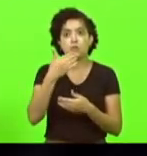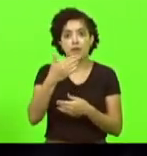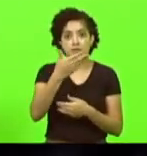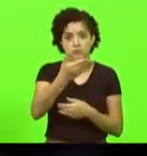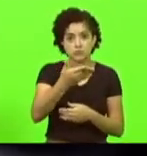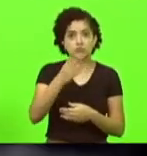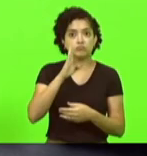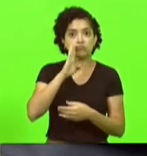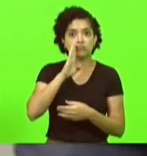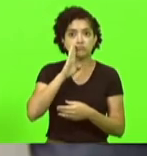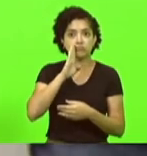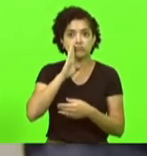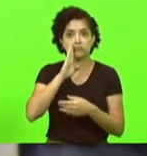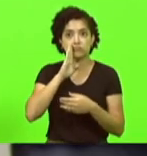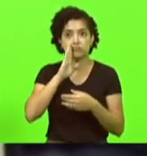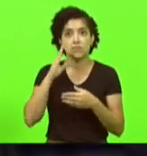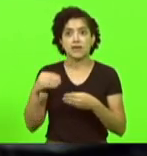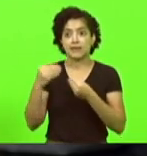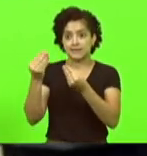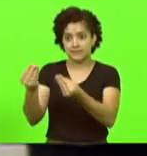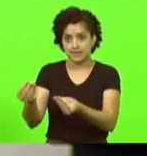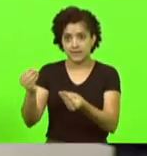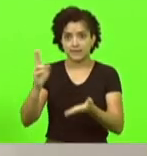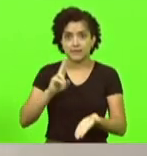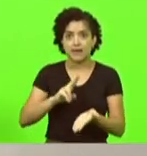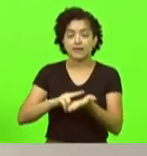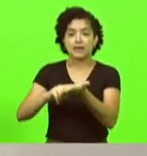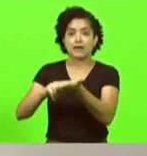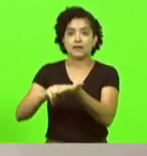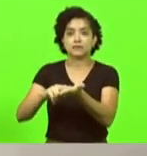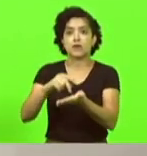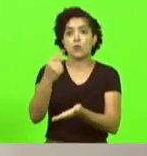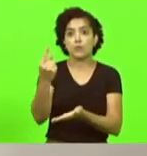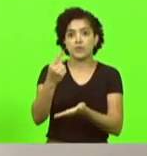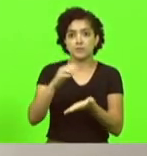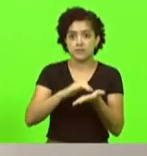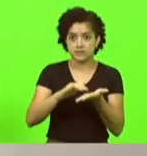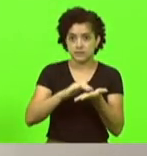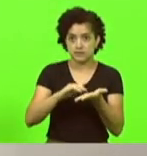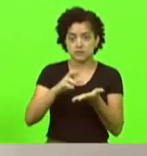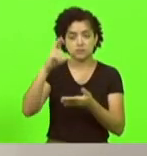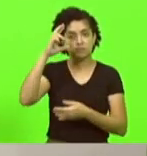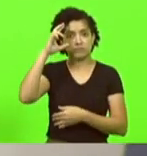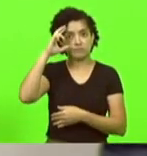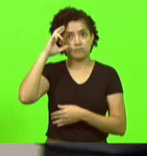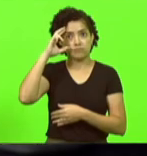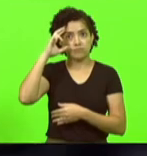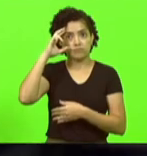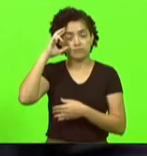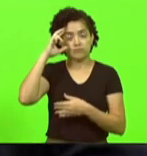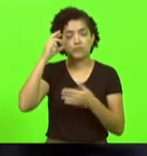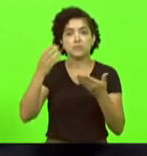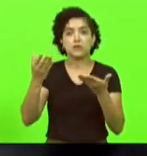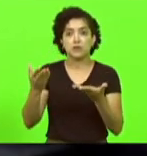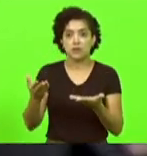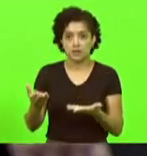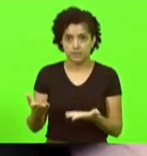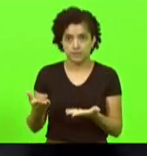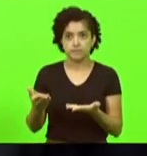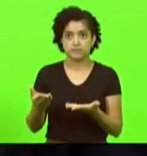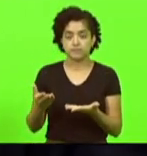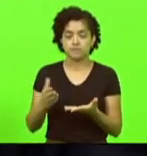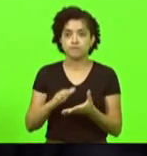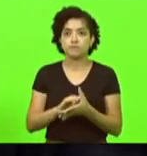Nilso Berlanda que proceda a entrega da carta de renúncia ao Senhor primeiro-secretário da mesa deputado Ricardo Alba o qual declarará a